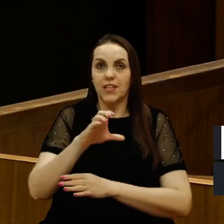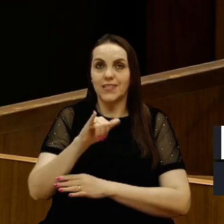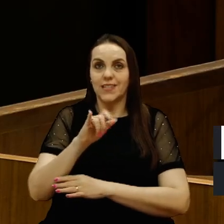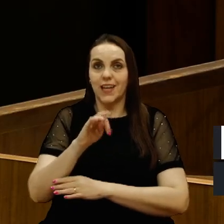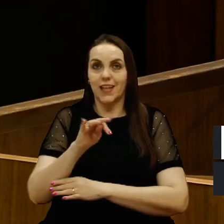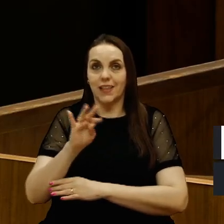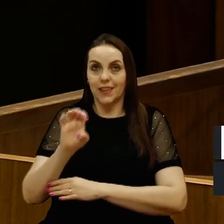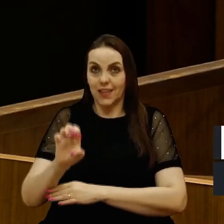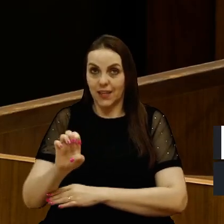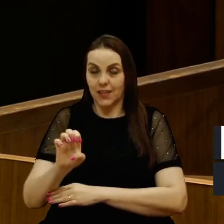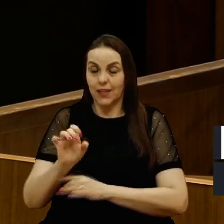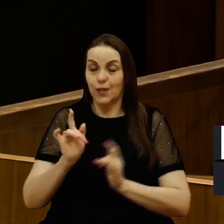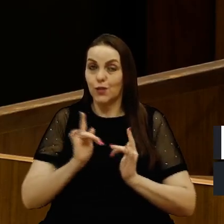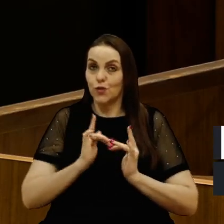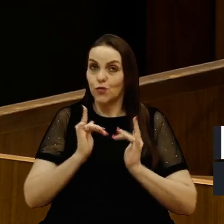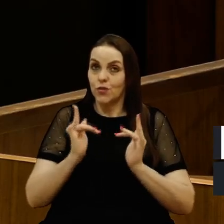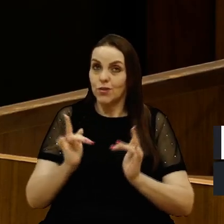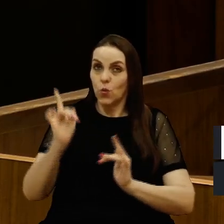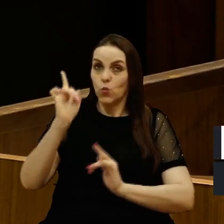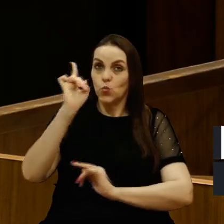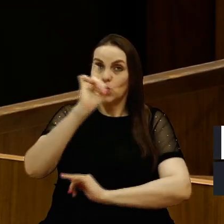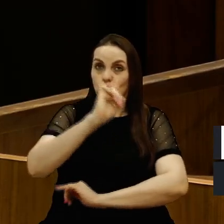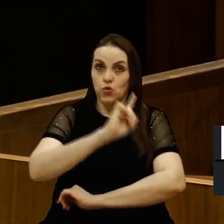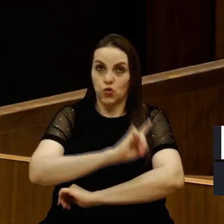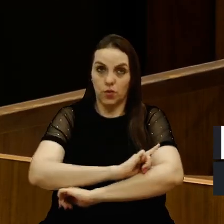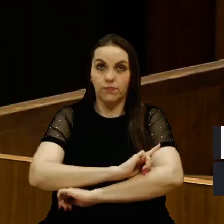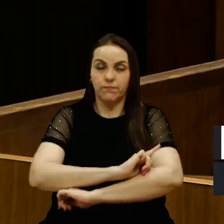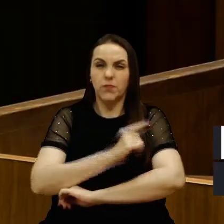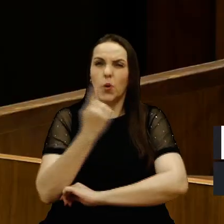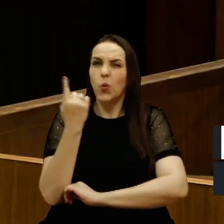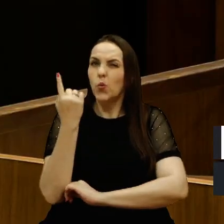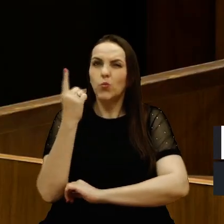dediquem um dia,